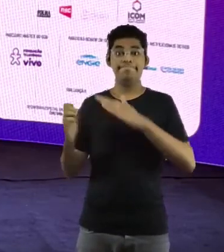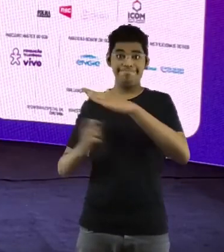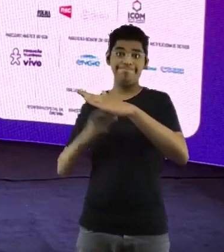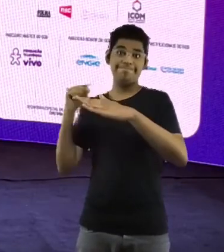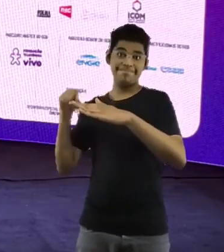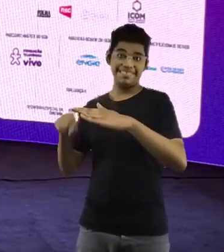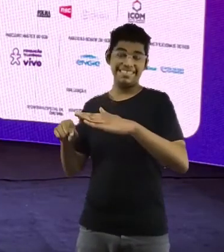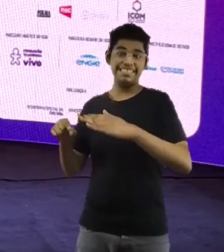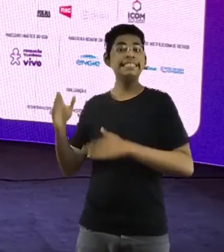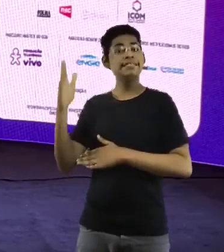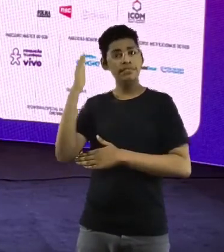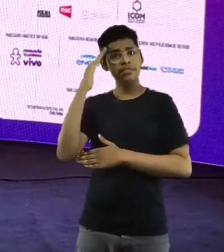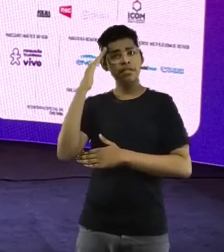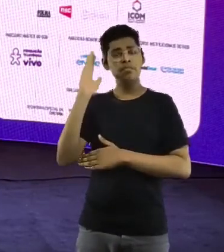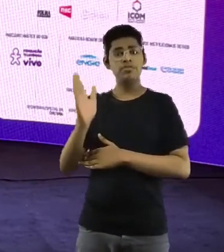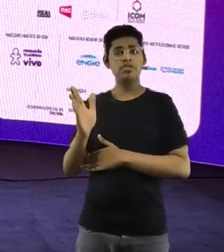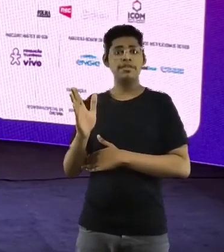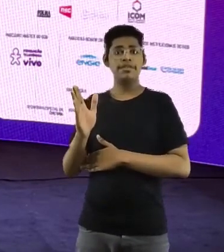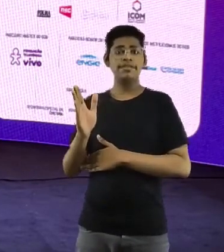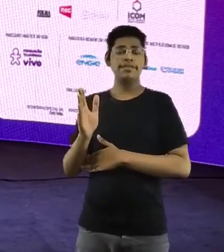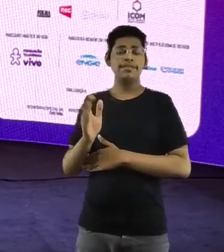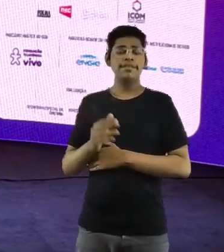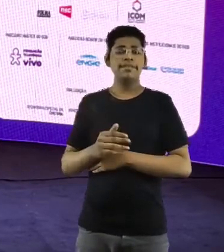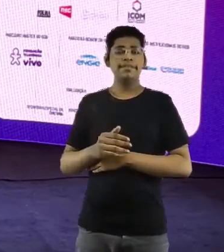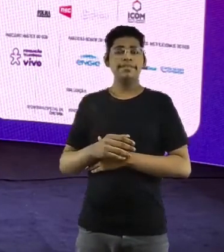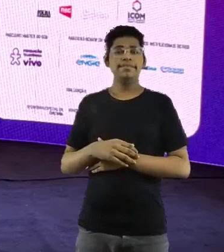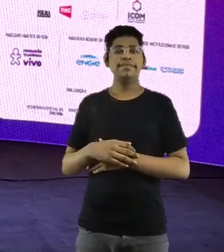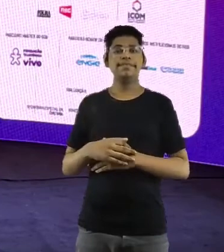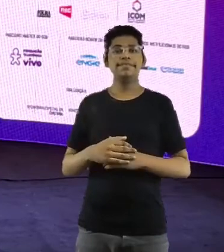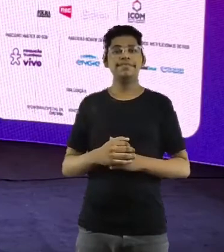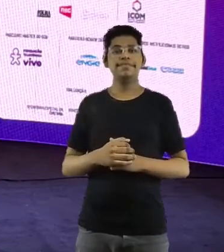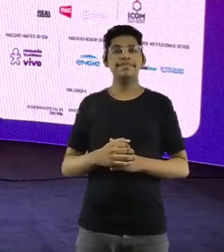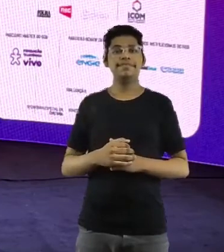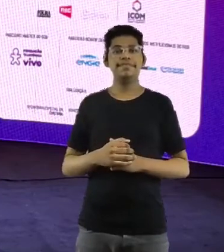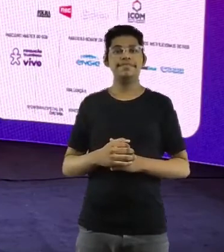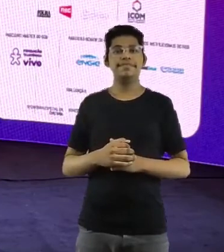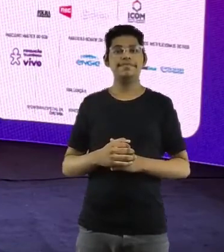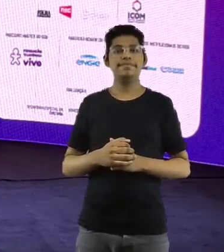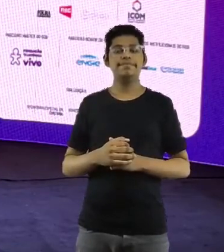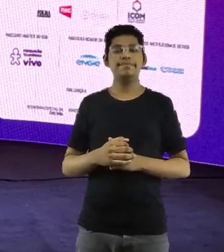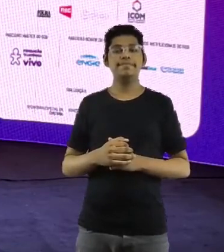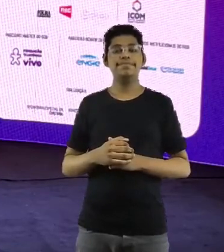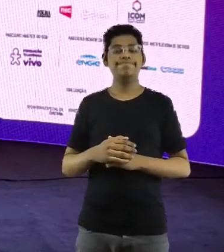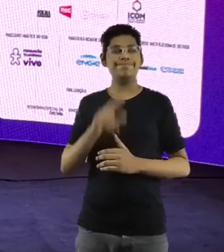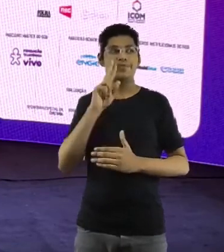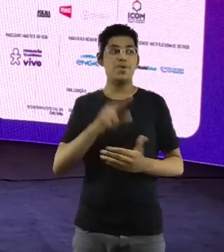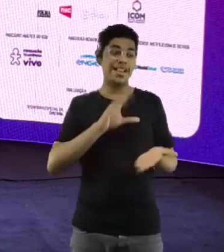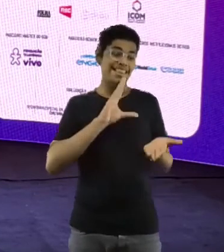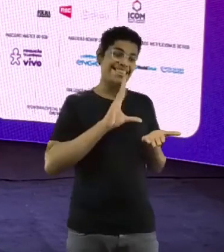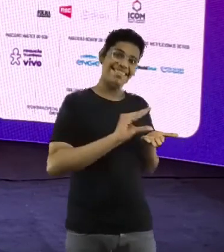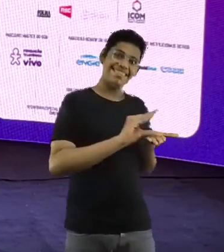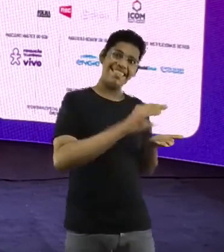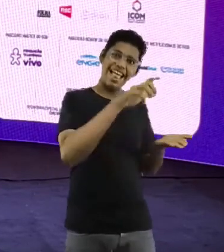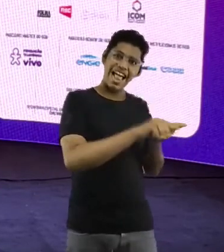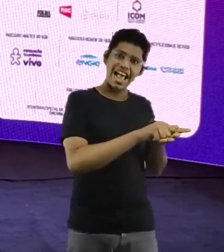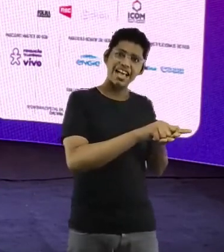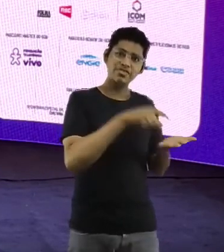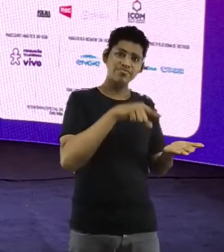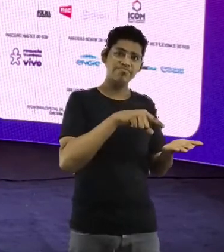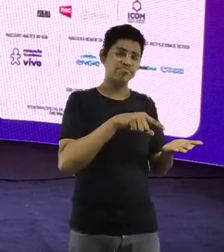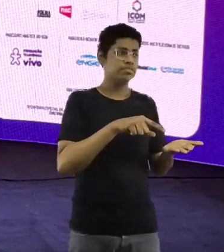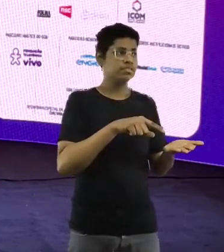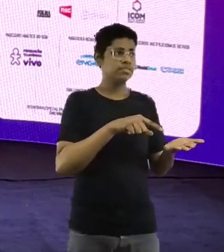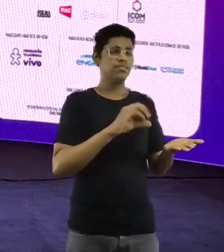não é mais suficiente olhar apenas para esses dados cadastrais ou esses dados estáticos, certo? Ou